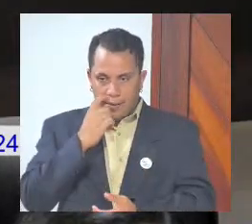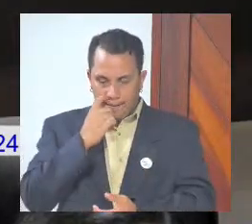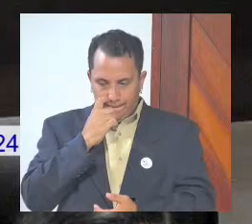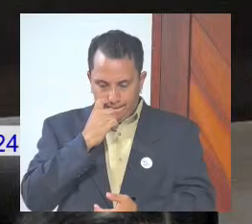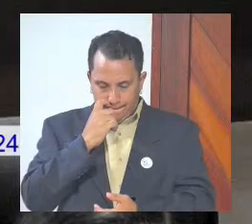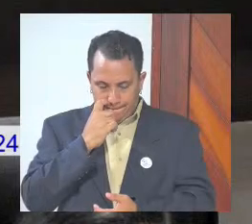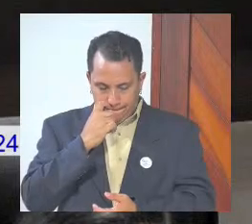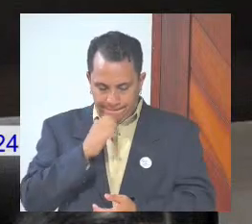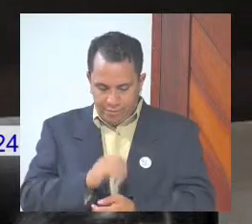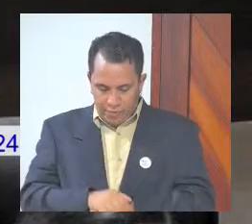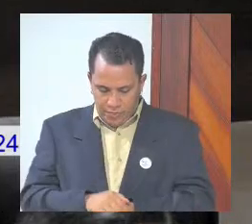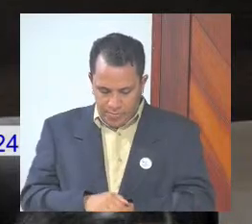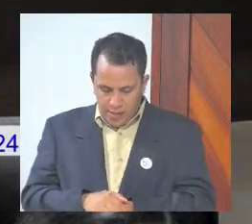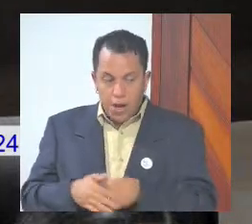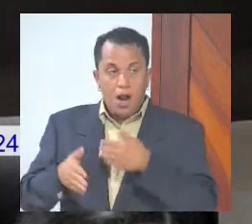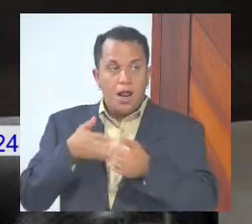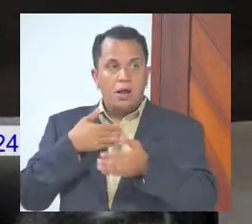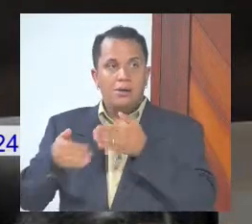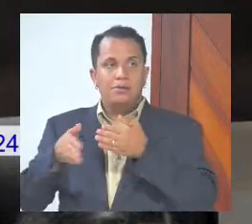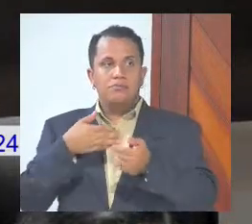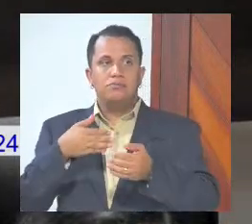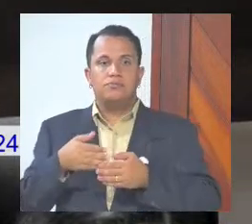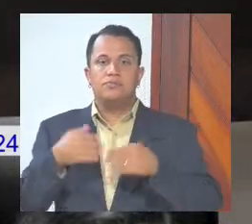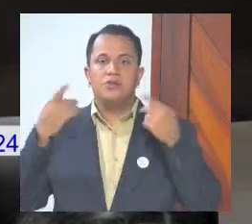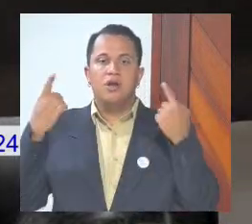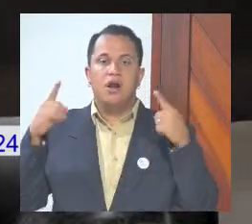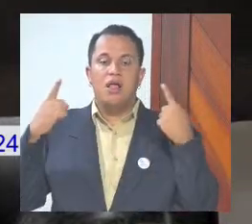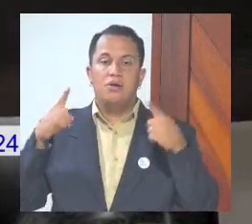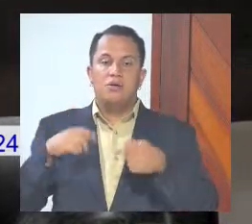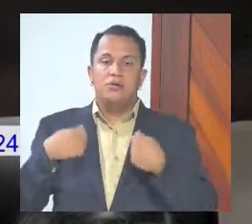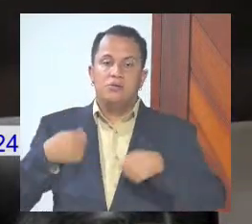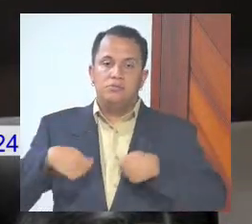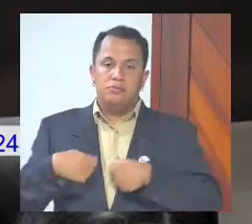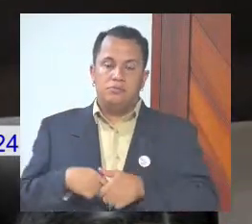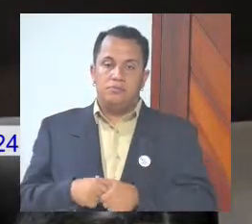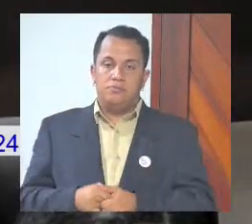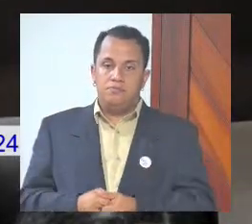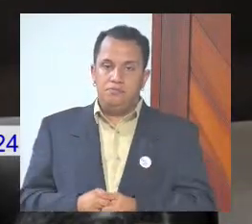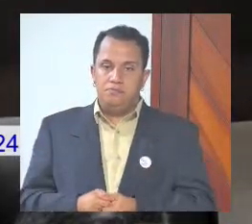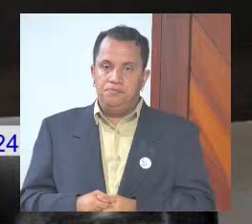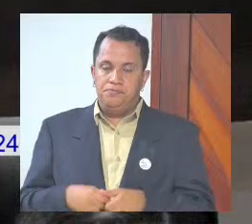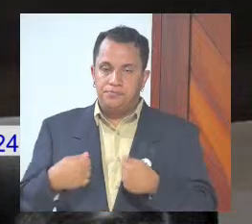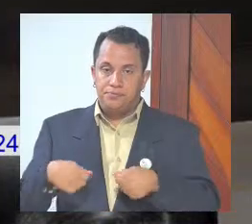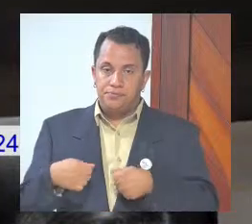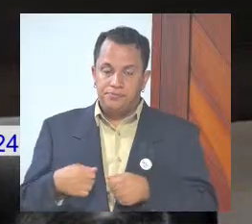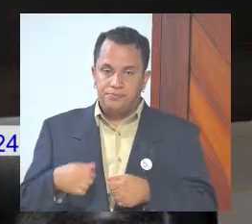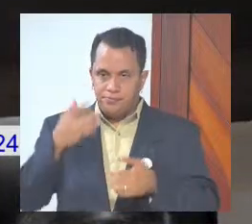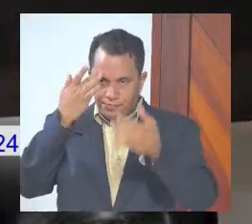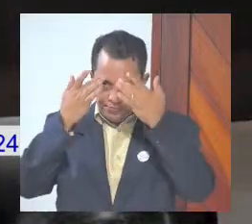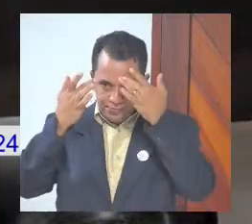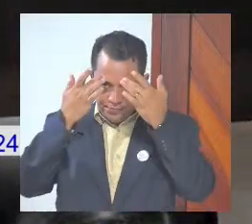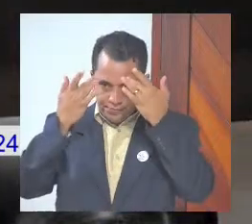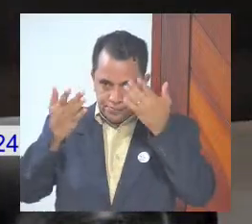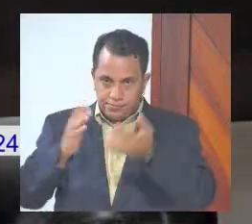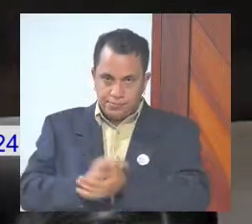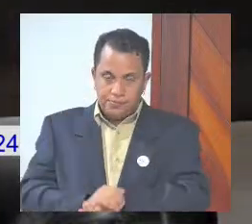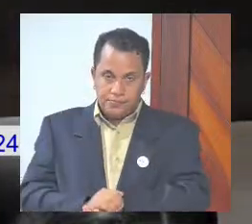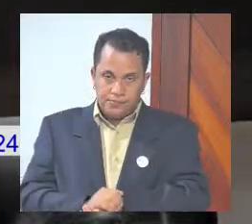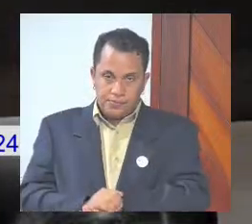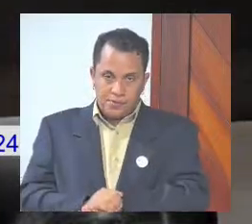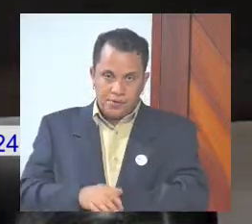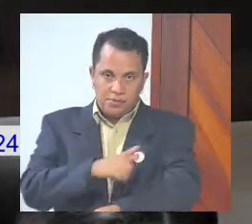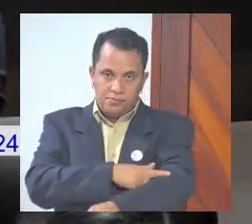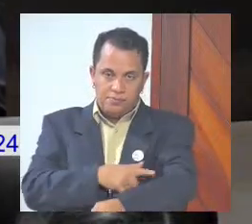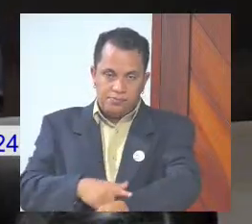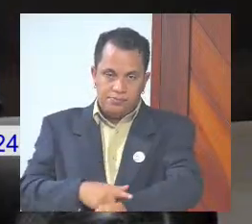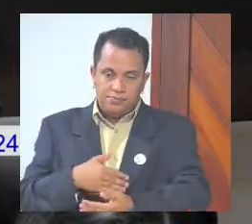infelizmente, qualquer tipo de excesso, ele tem que ser ponderado, porque se tivesse a educação do município